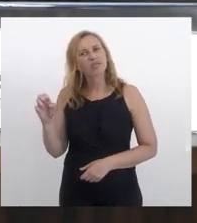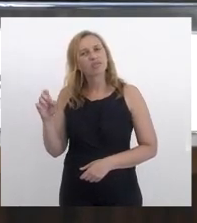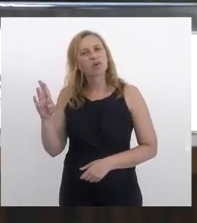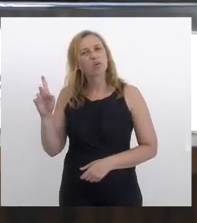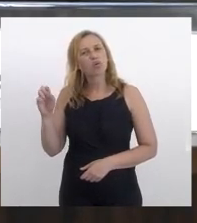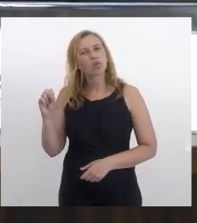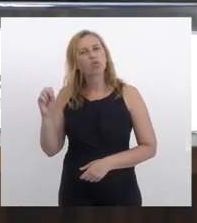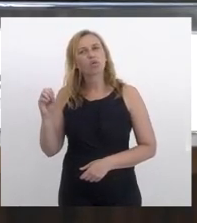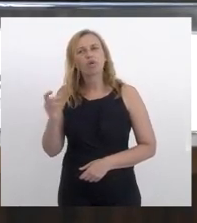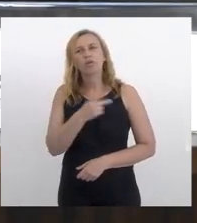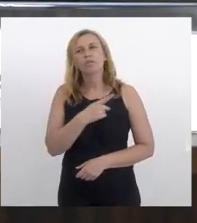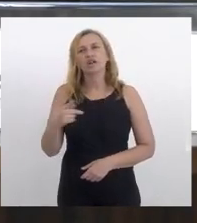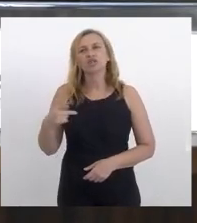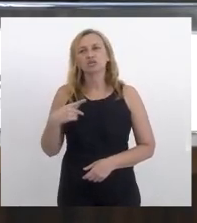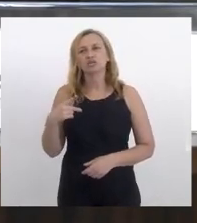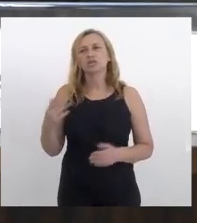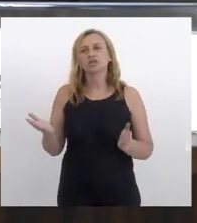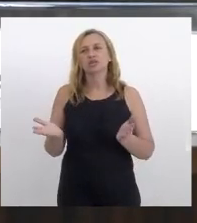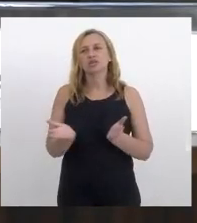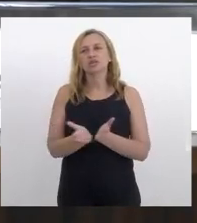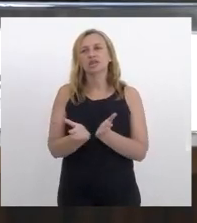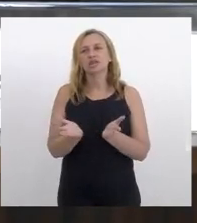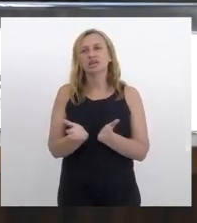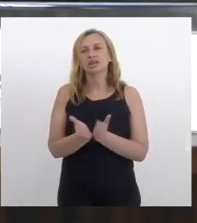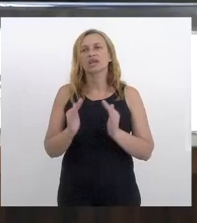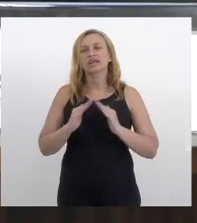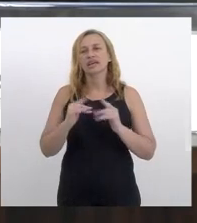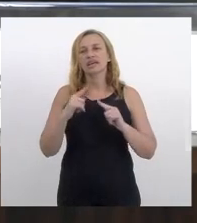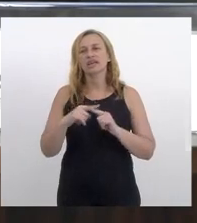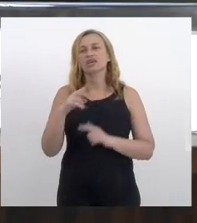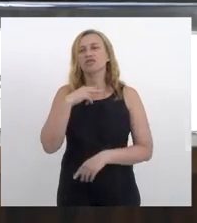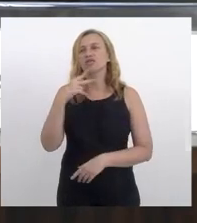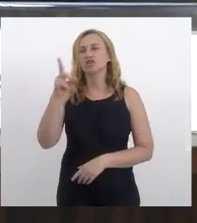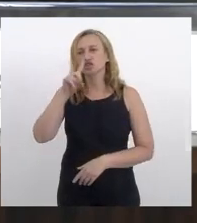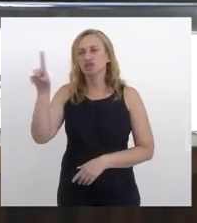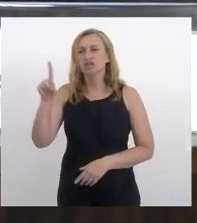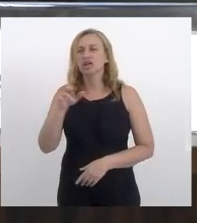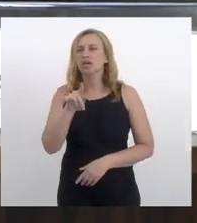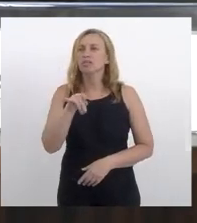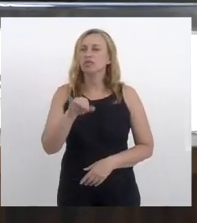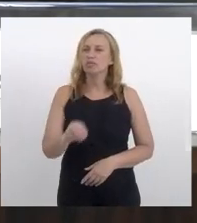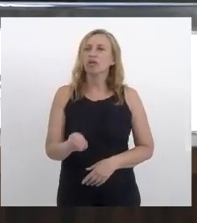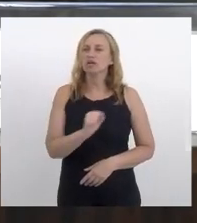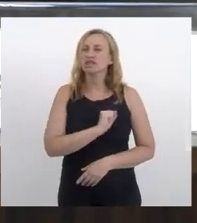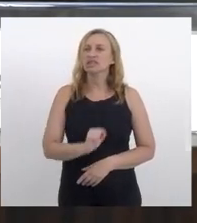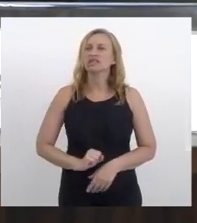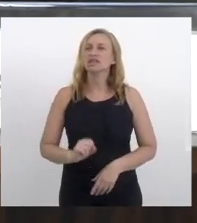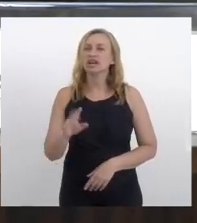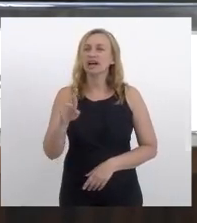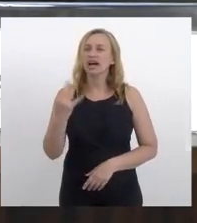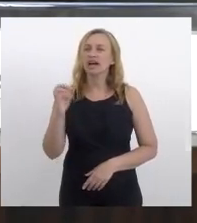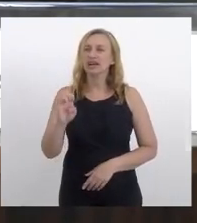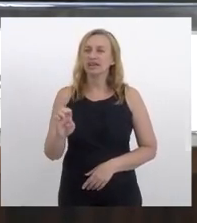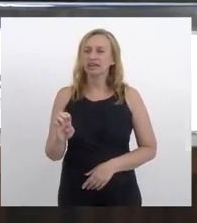Blogum, pastor da Igreja Evangélica Voz de Deus. Pedro Paulo Gomes, sacerdote Hare